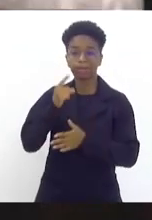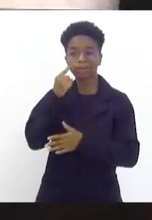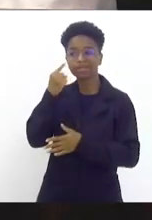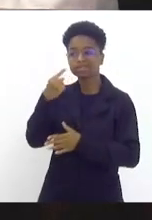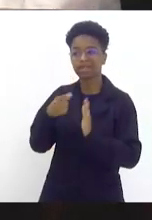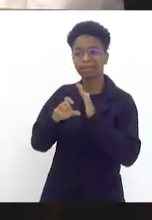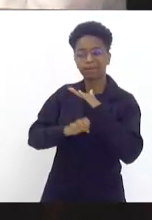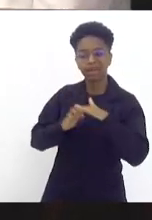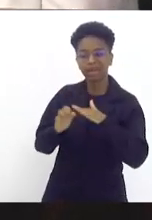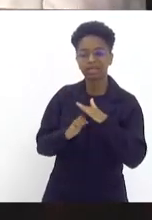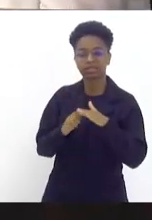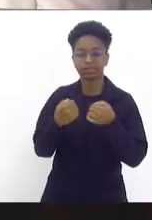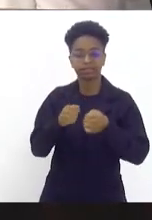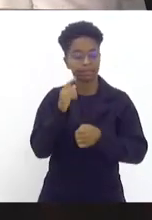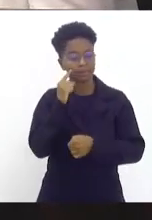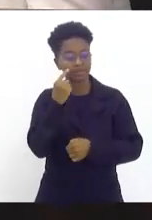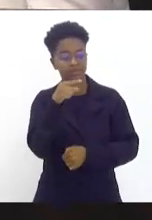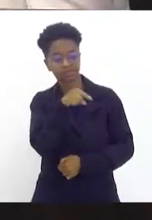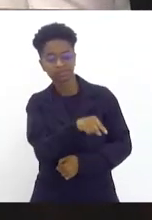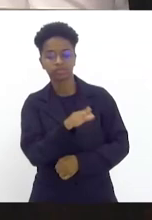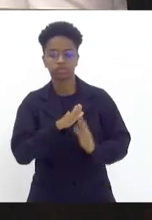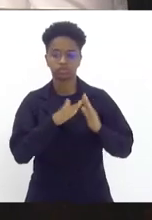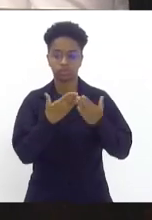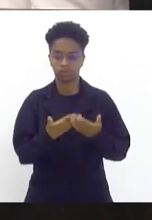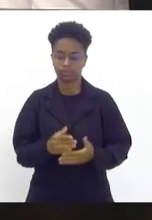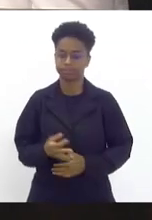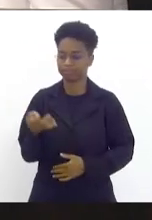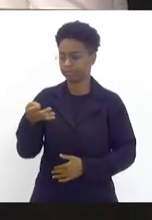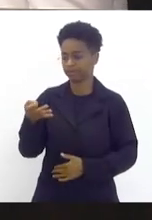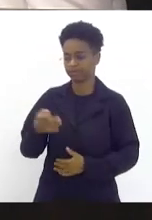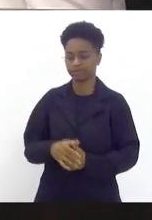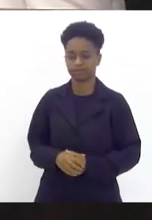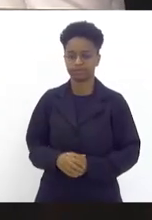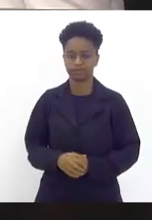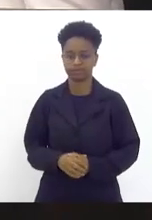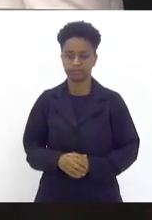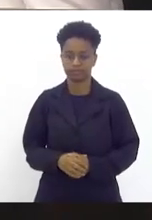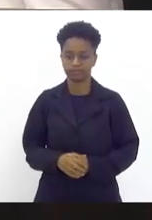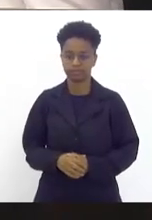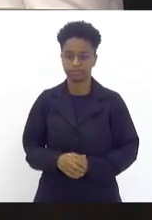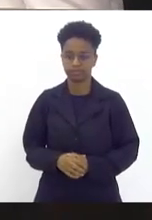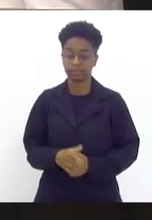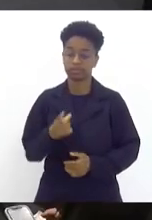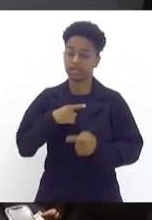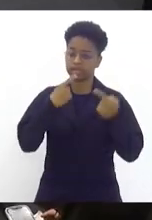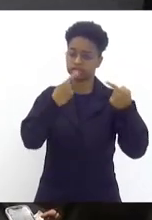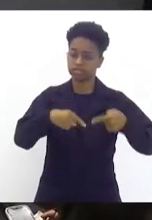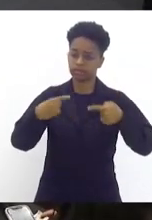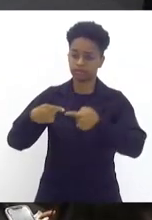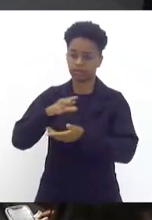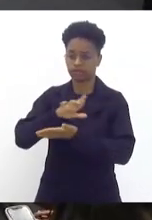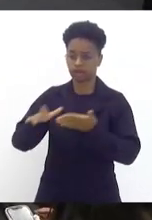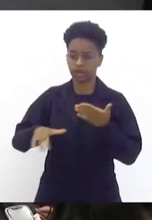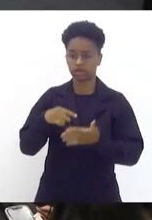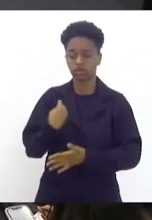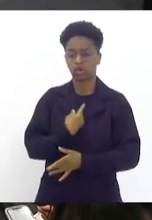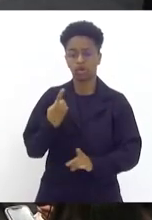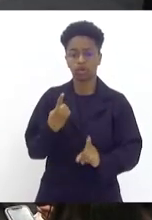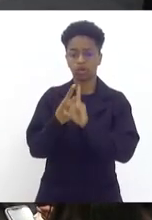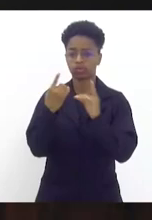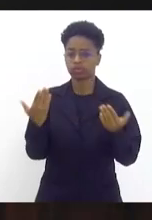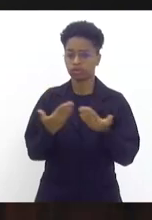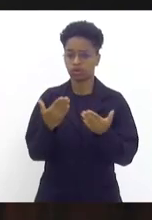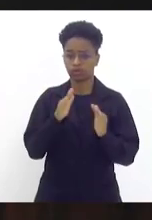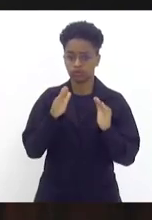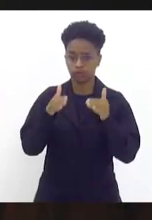sei lá, escola. Perfeito. Muitos são os desafios que encontramos atualmente relacionados